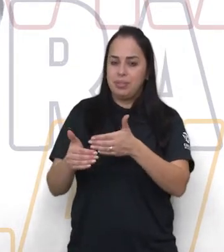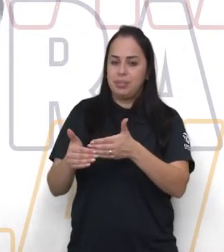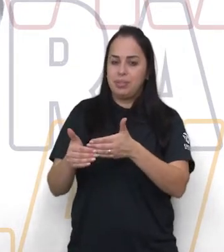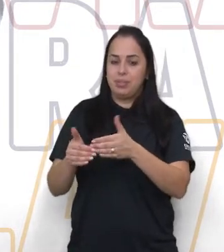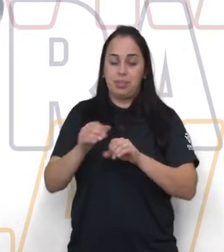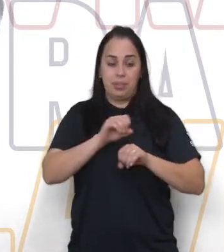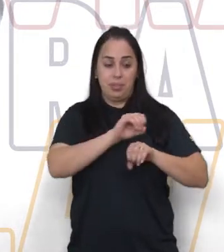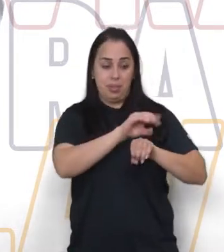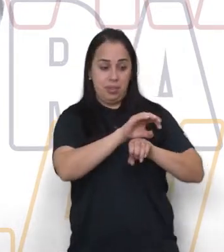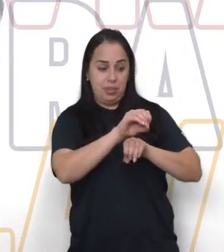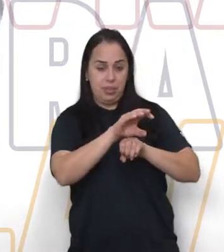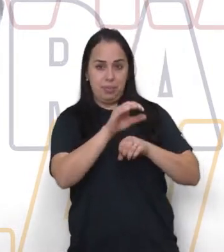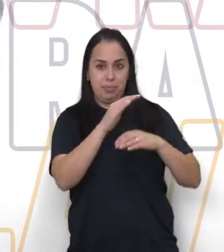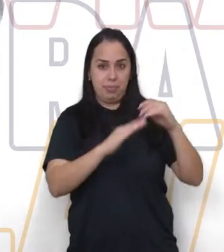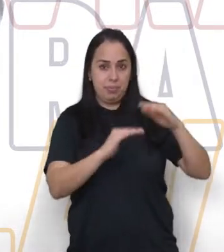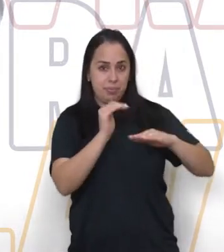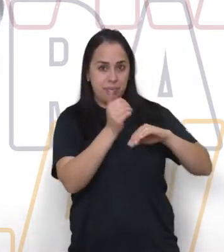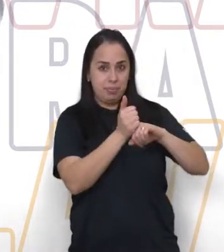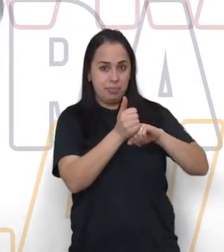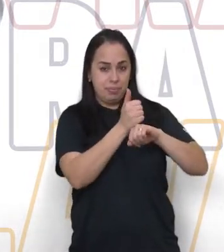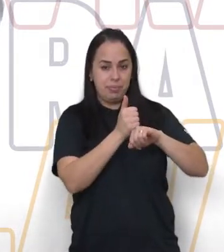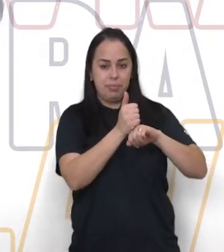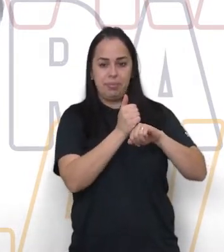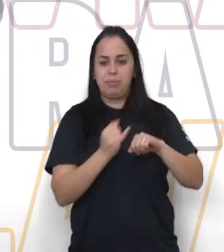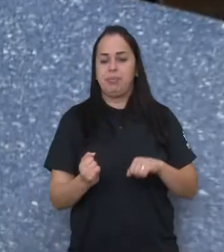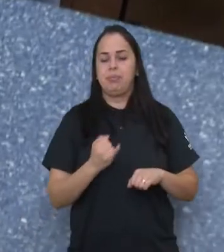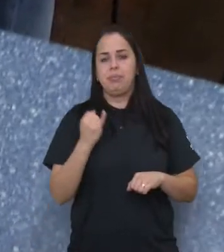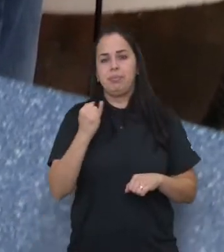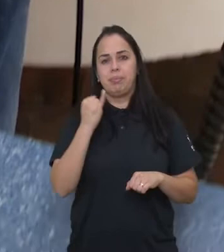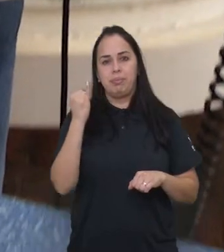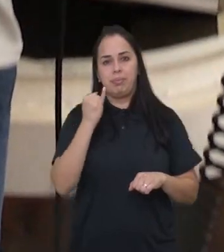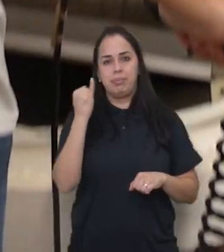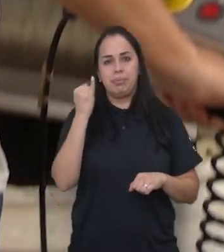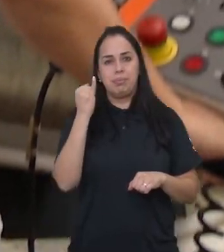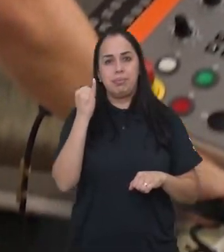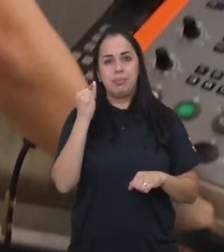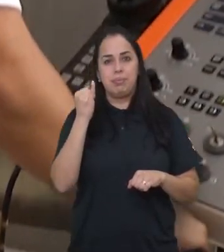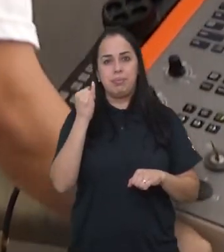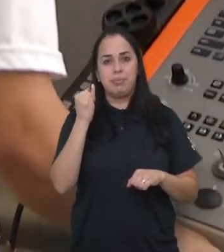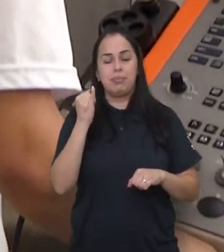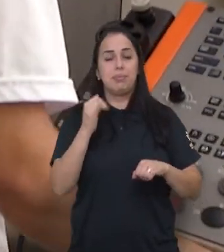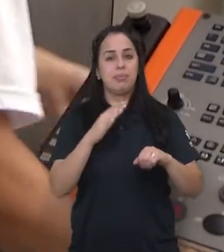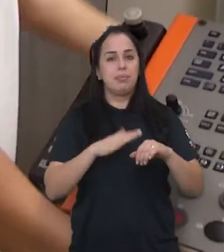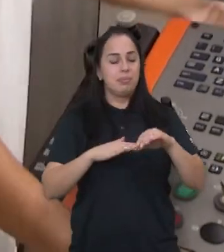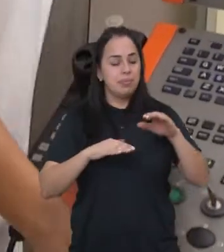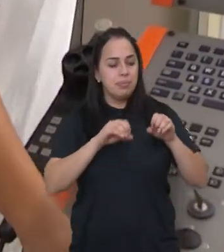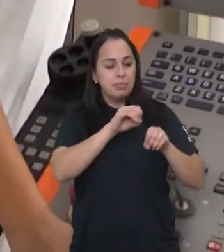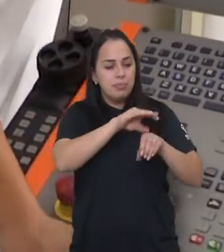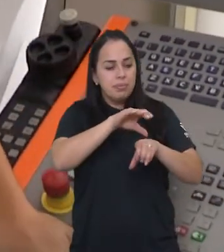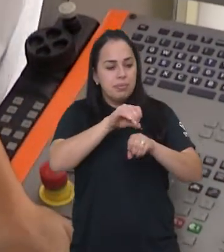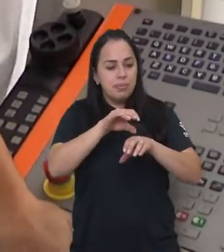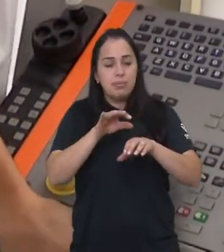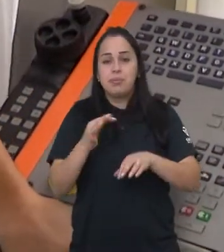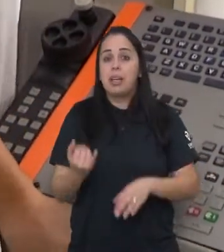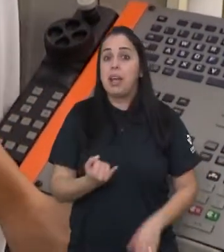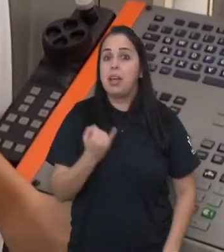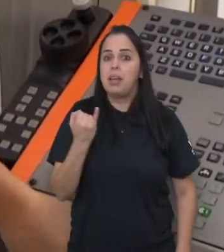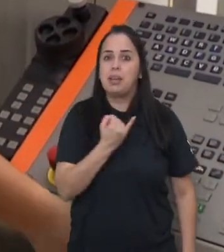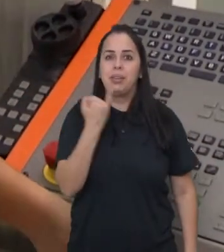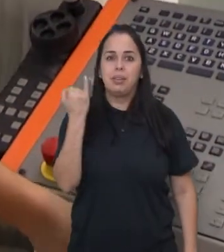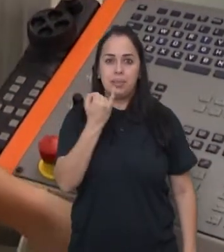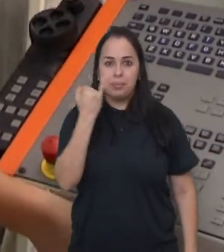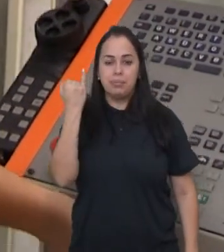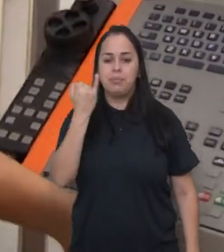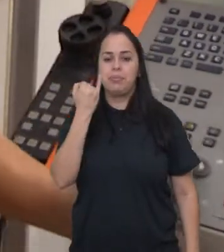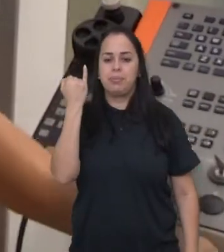o ensino profissional ele é muito importante na quando a gente fala da da qualificação profissional ela é fundamental